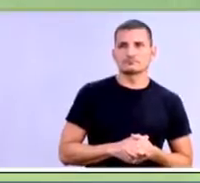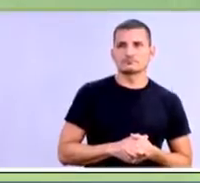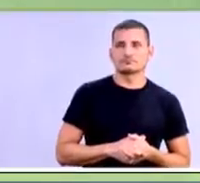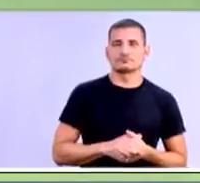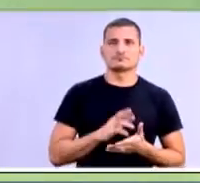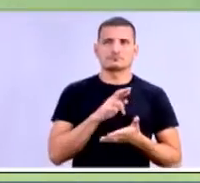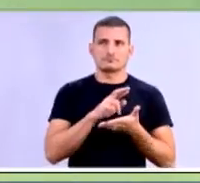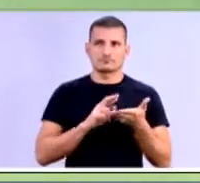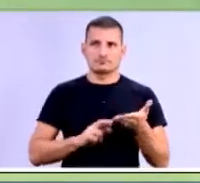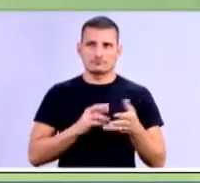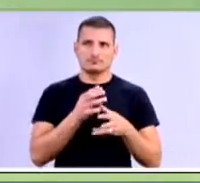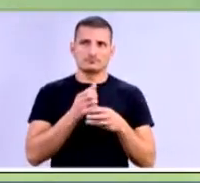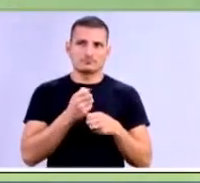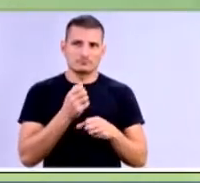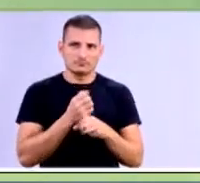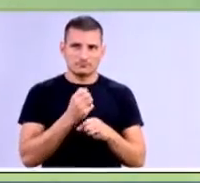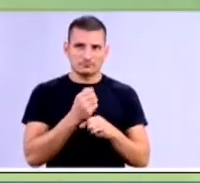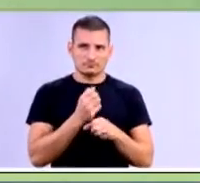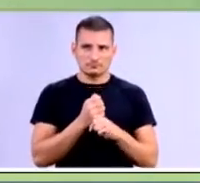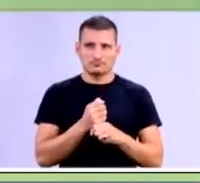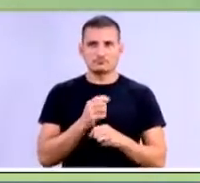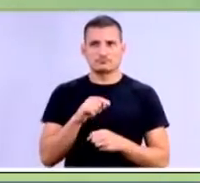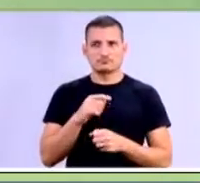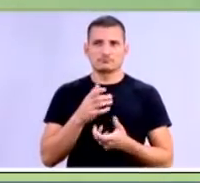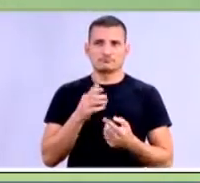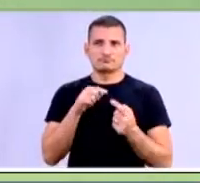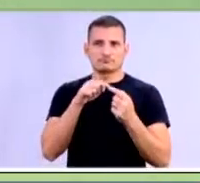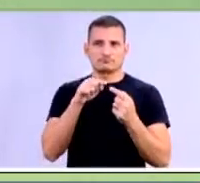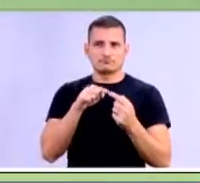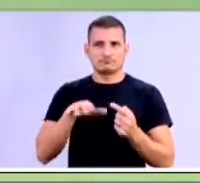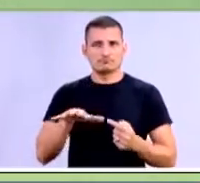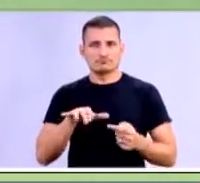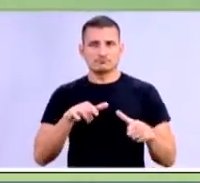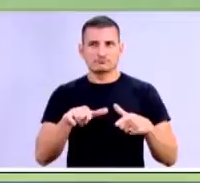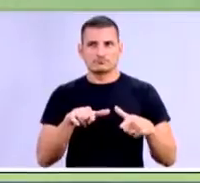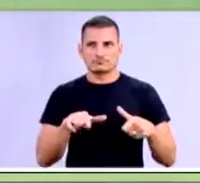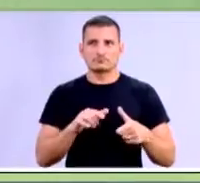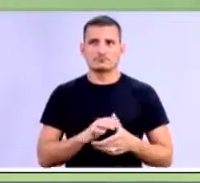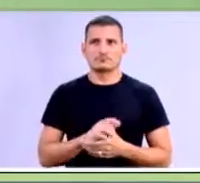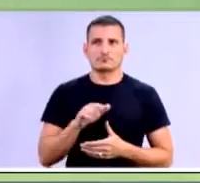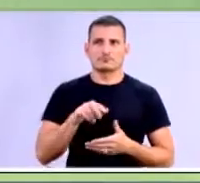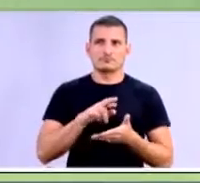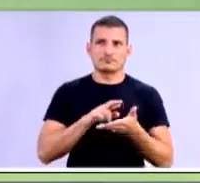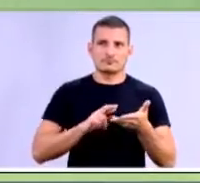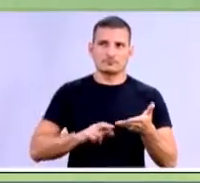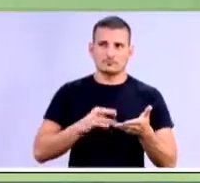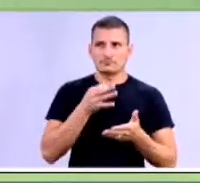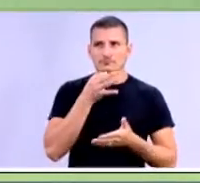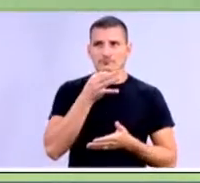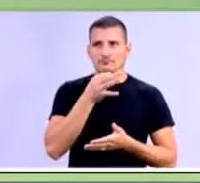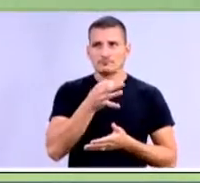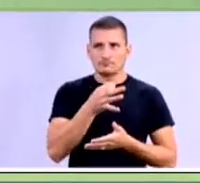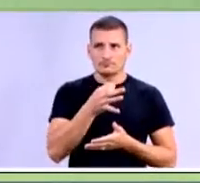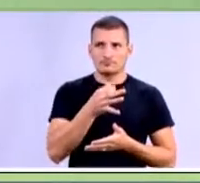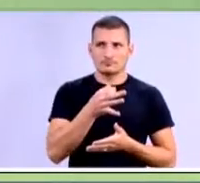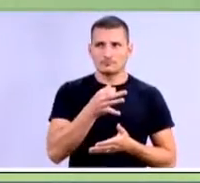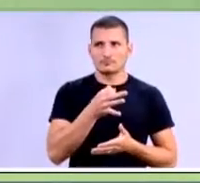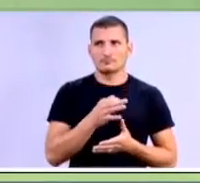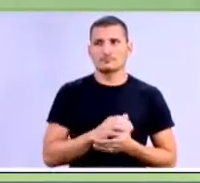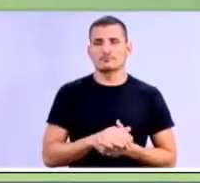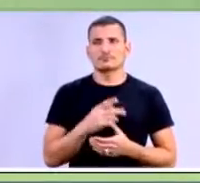relatório administrativo, que é aquele que está relacionado ao nosso ambiente de trabalho. É um relatório em que você vai